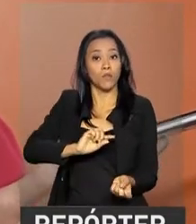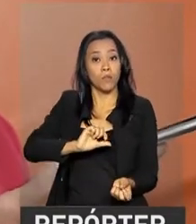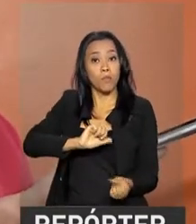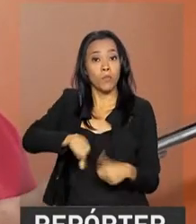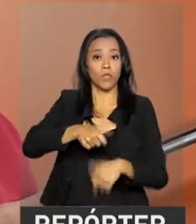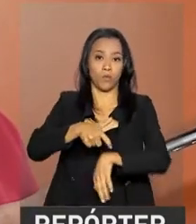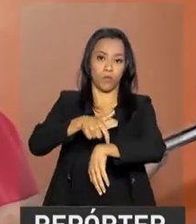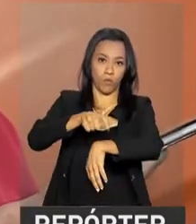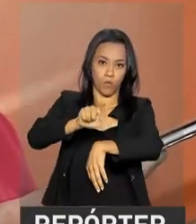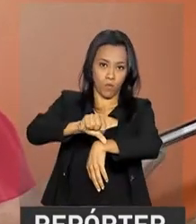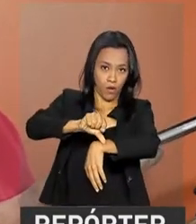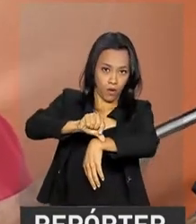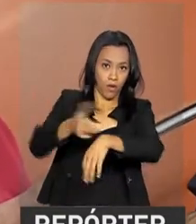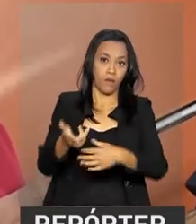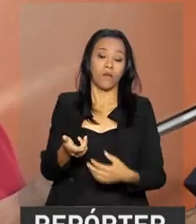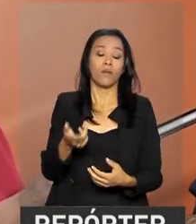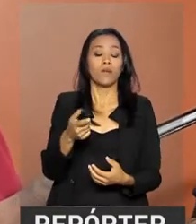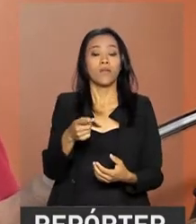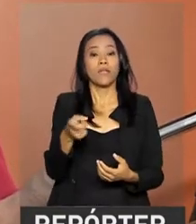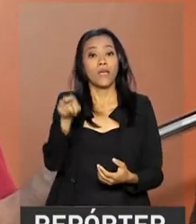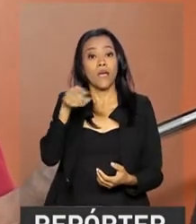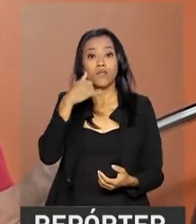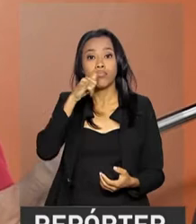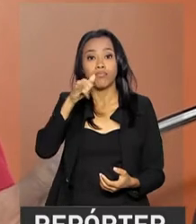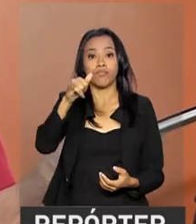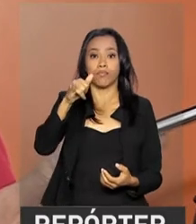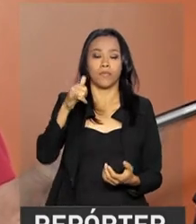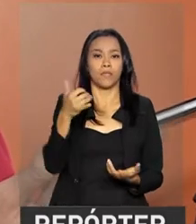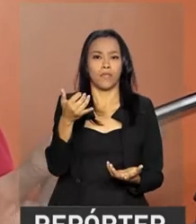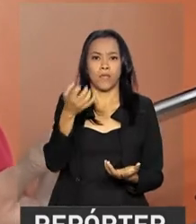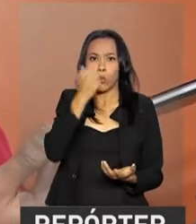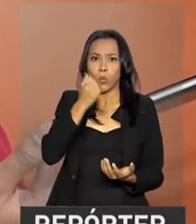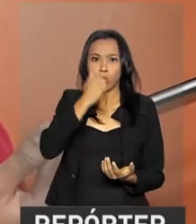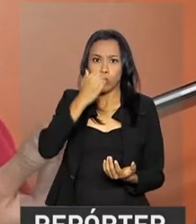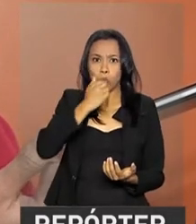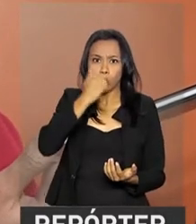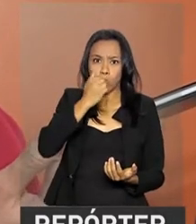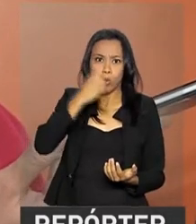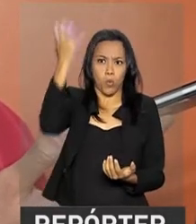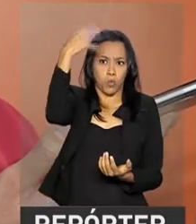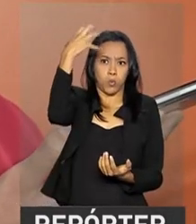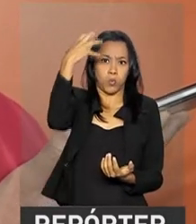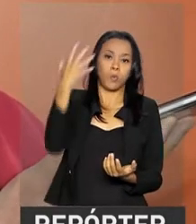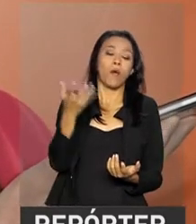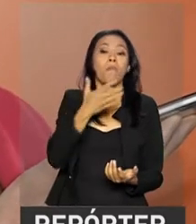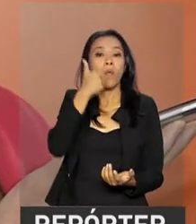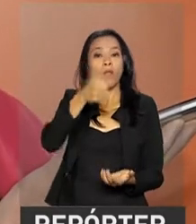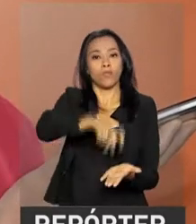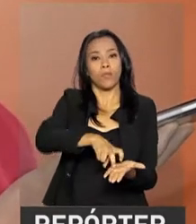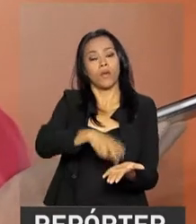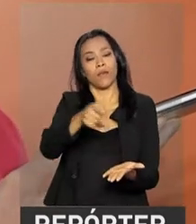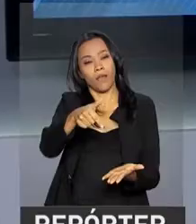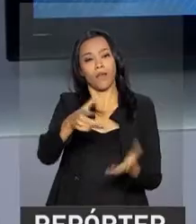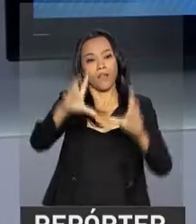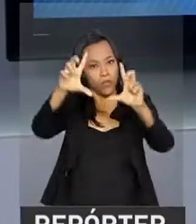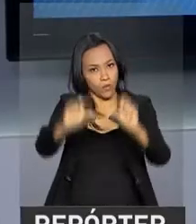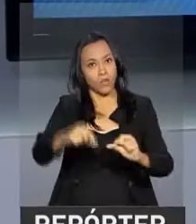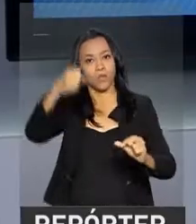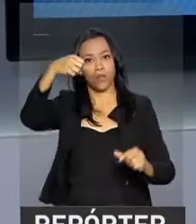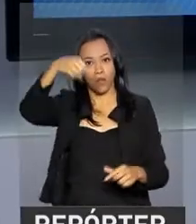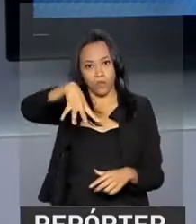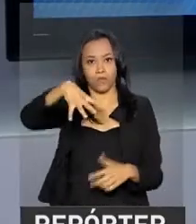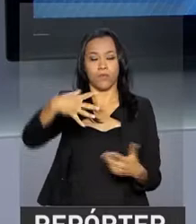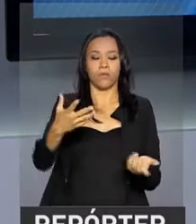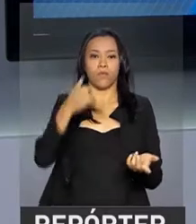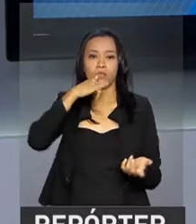está deixando de consumir energia na hora de ponta e consumindo fora da hora de ponta, ele vai ter uma redução na conta de luz. Não. No